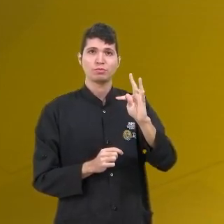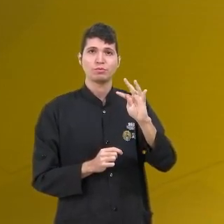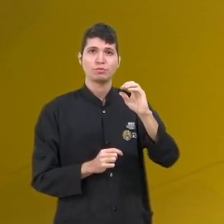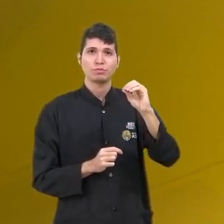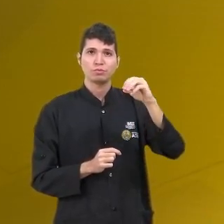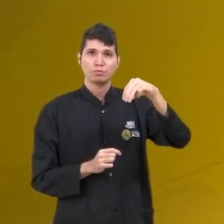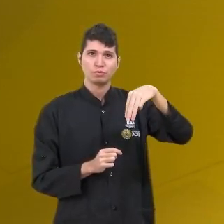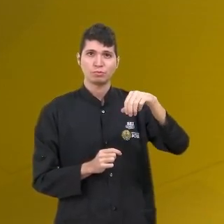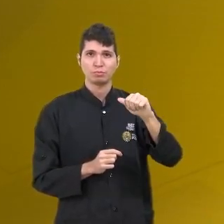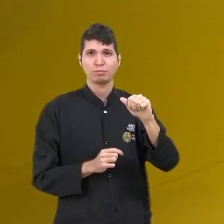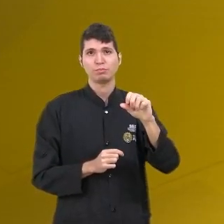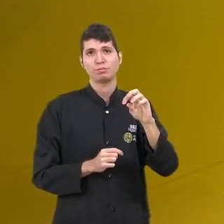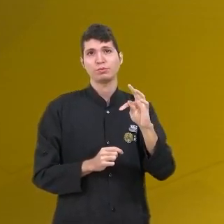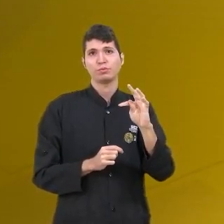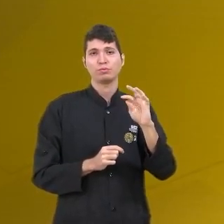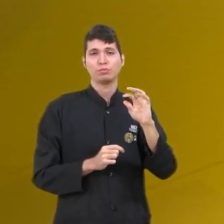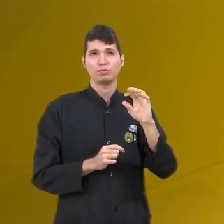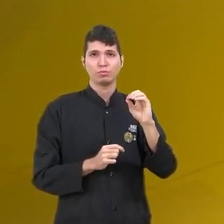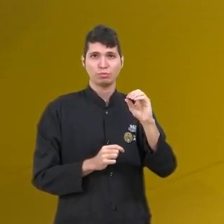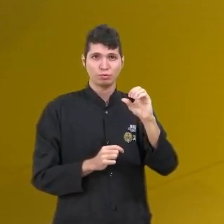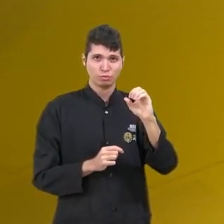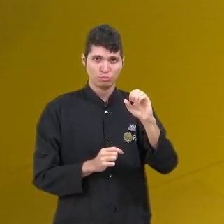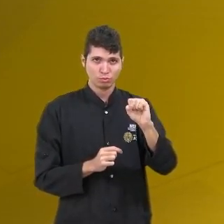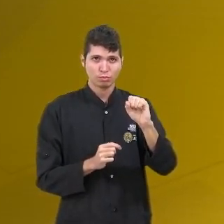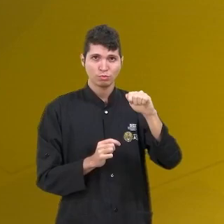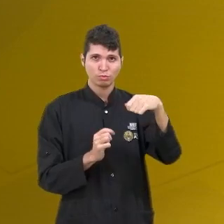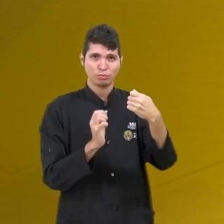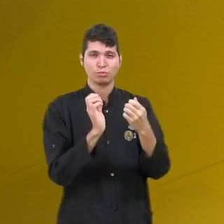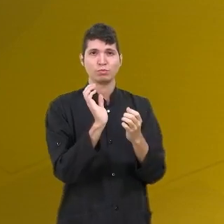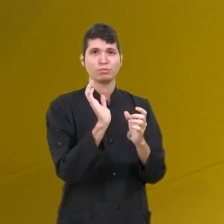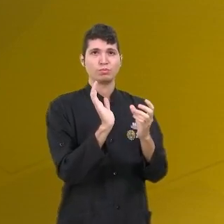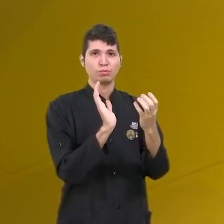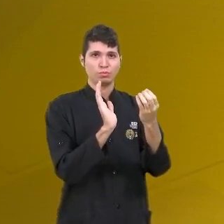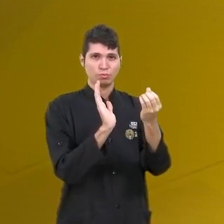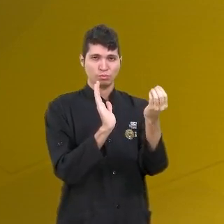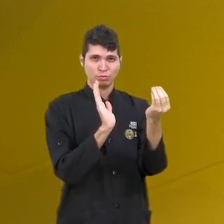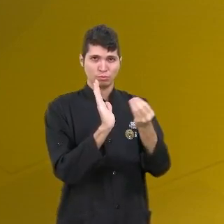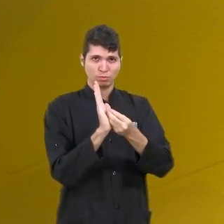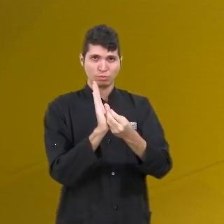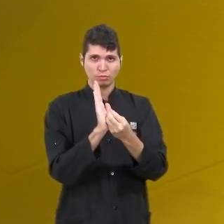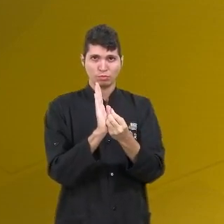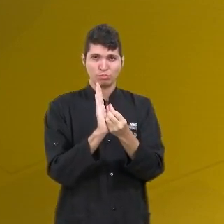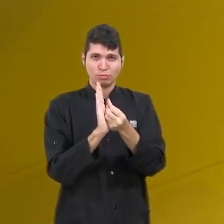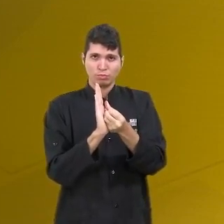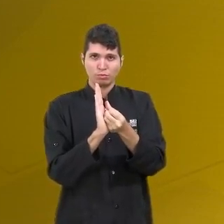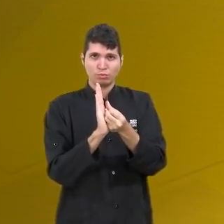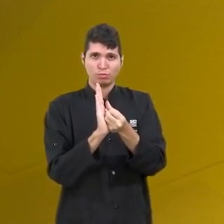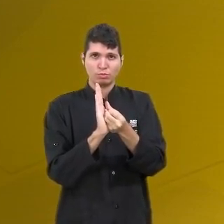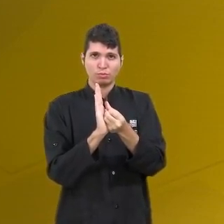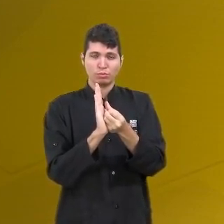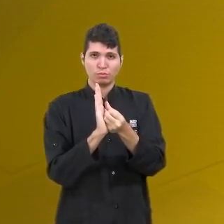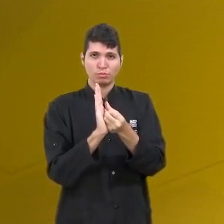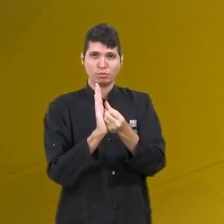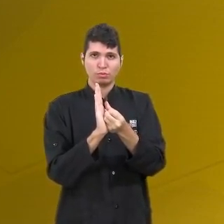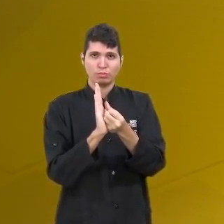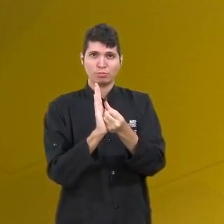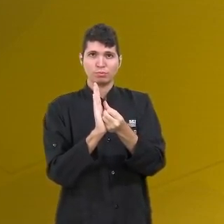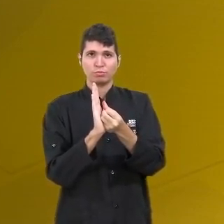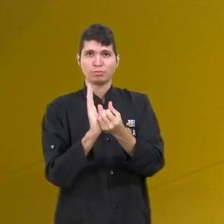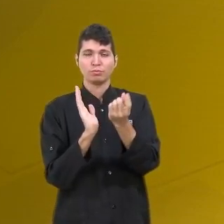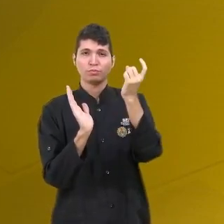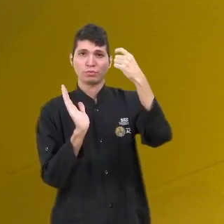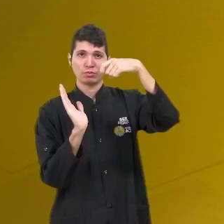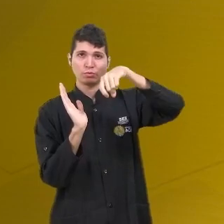abrem e se fecham para que hajam as trocas gasosas para que a fotossíntese ocorra.